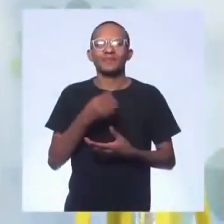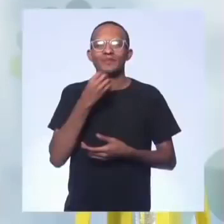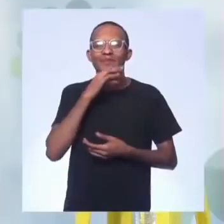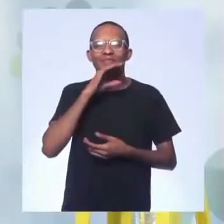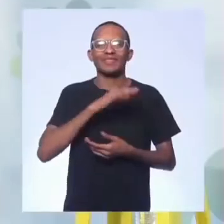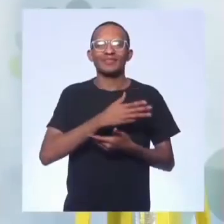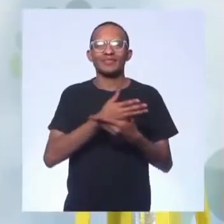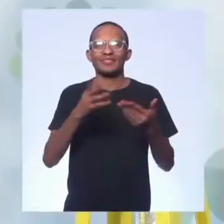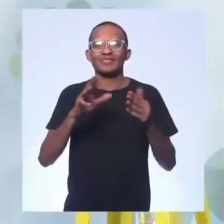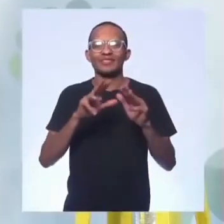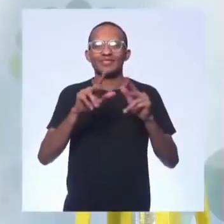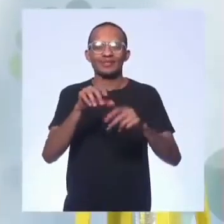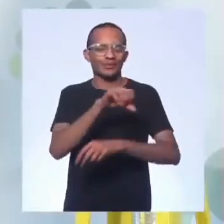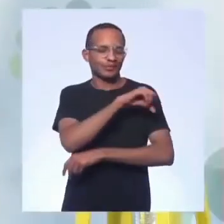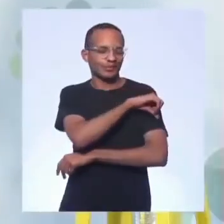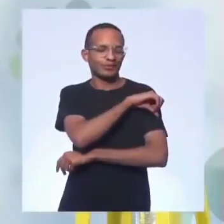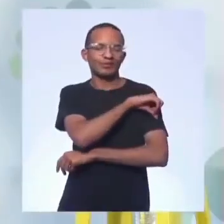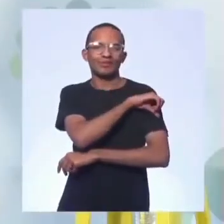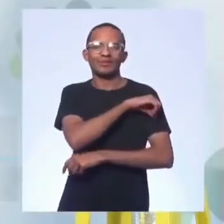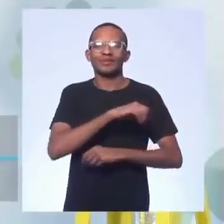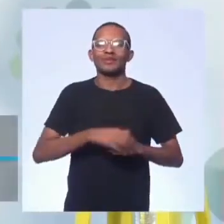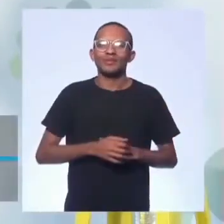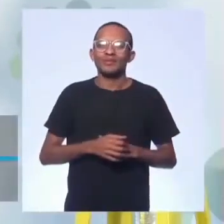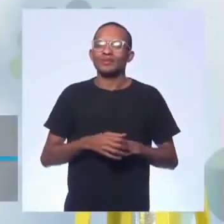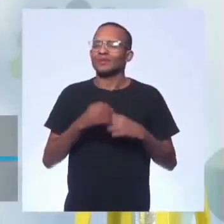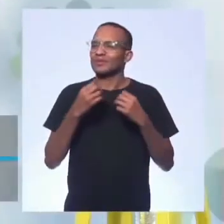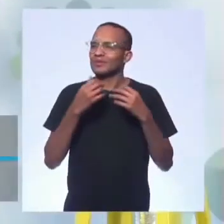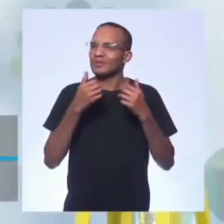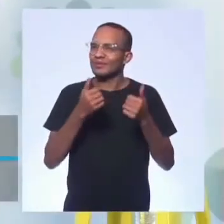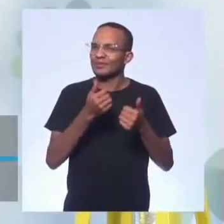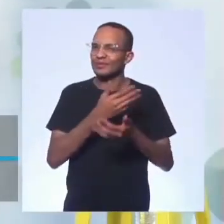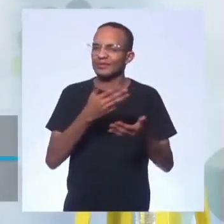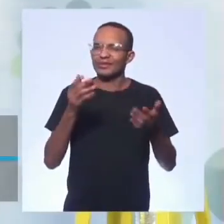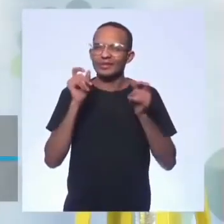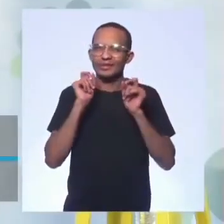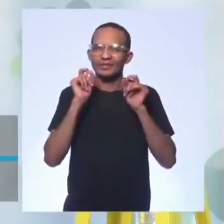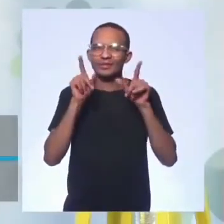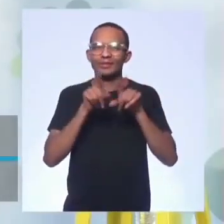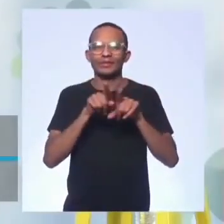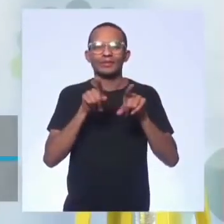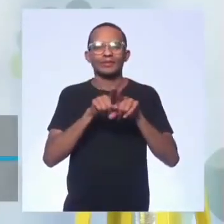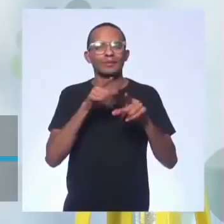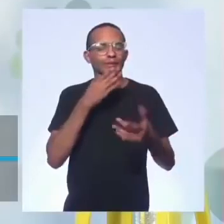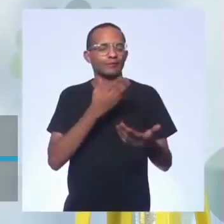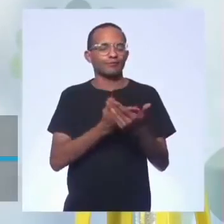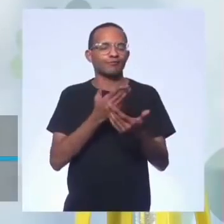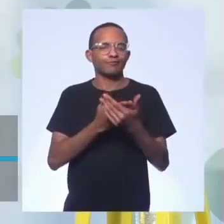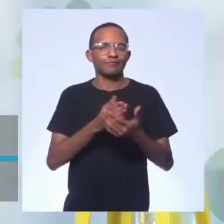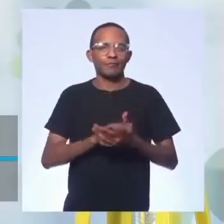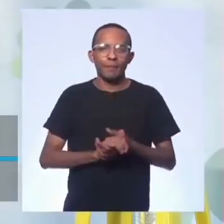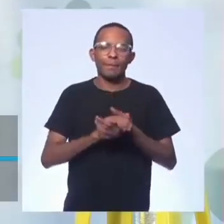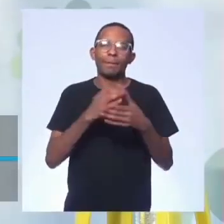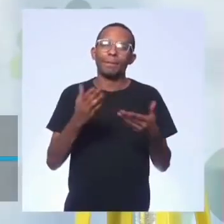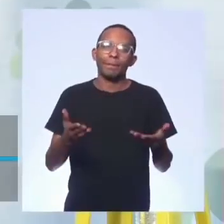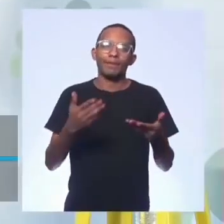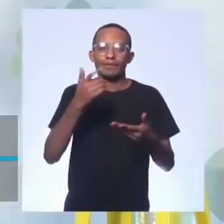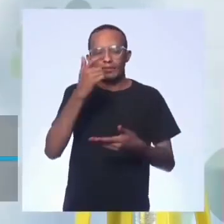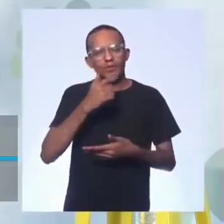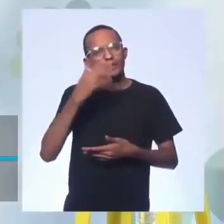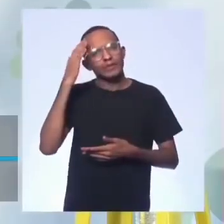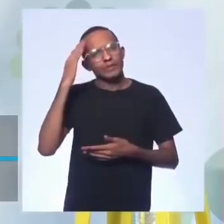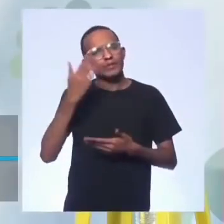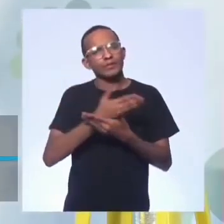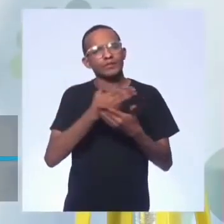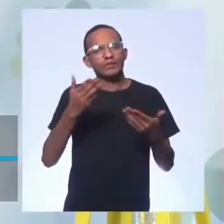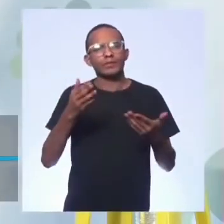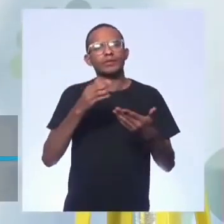Boa tarde, galerinha do nono ano, galerinha esperta e estudiosa. Eu sei que